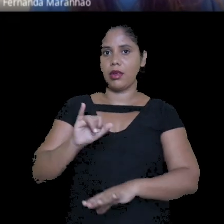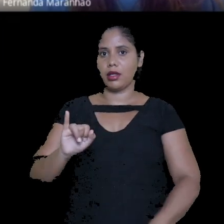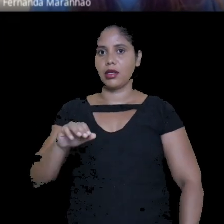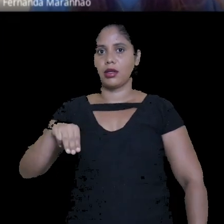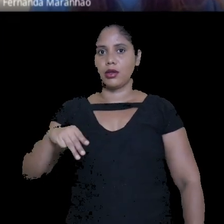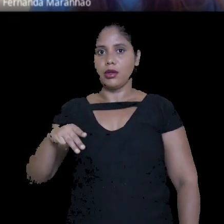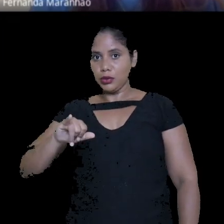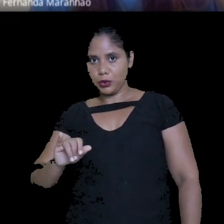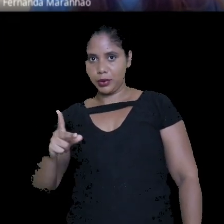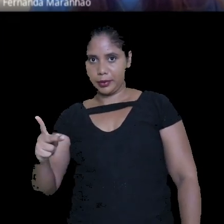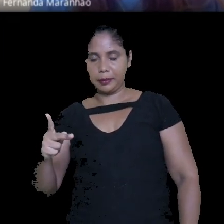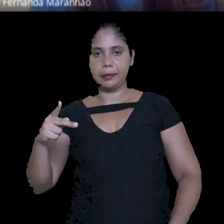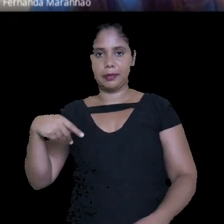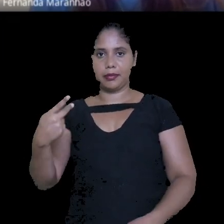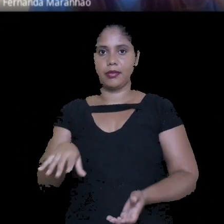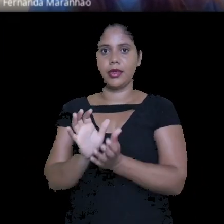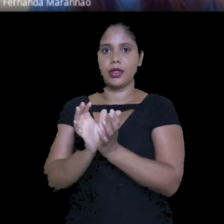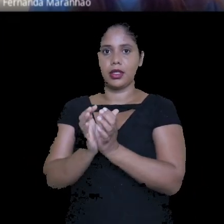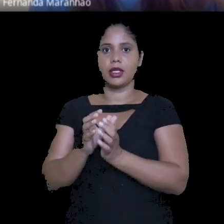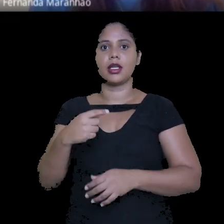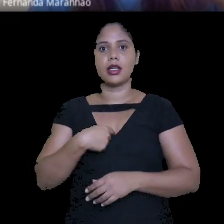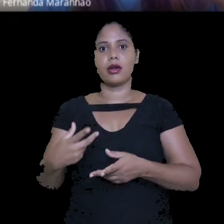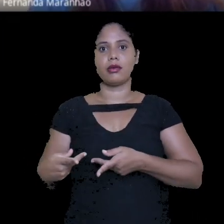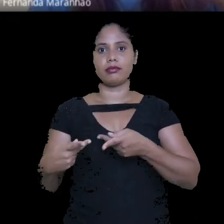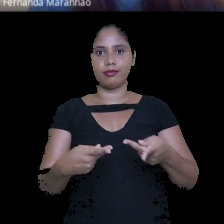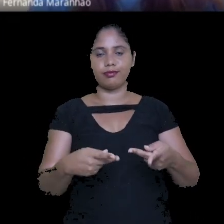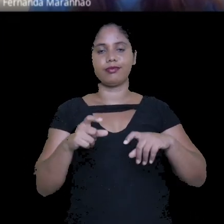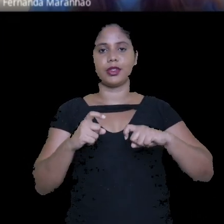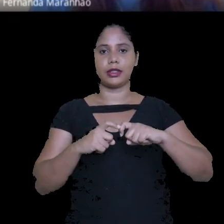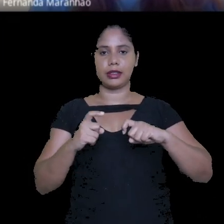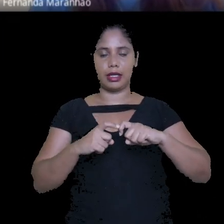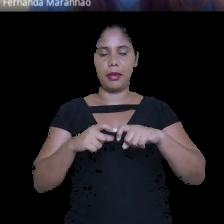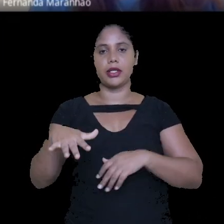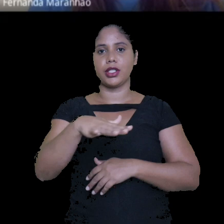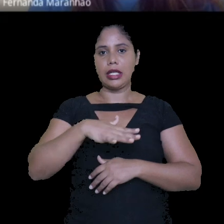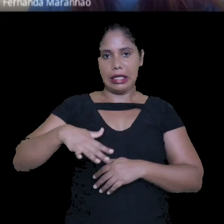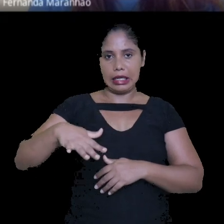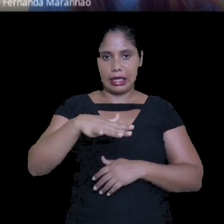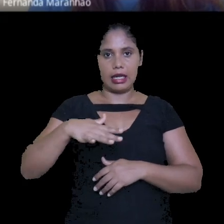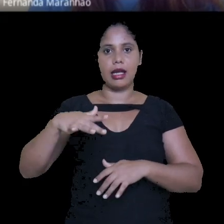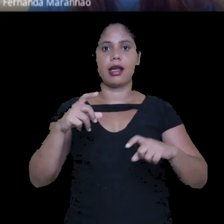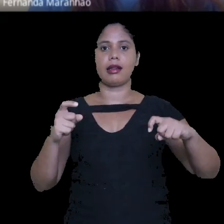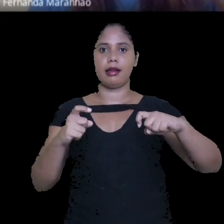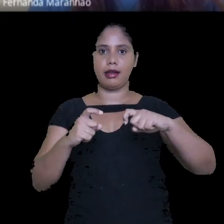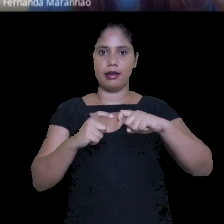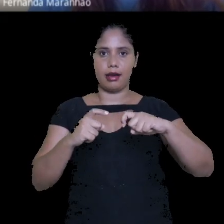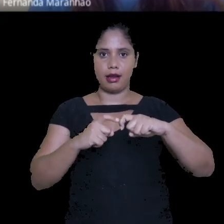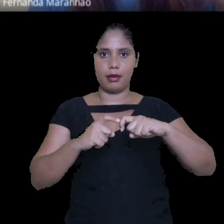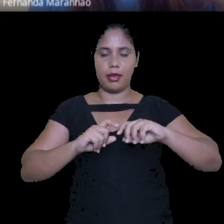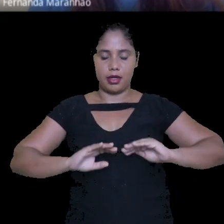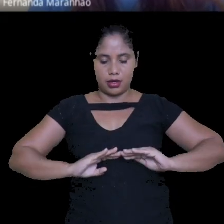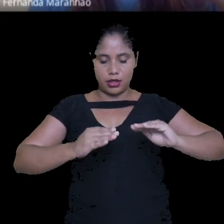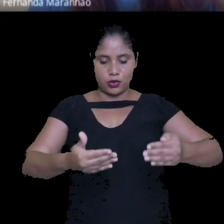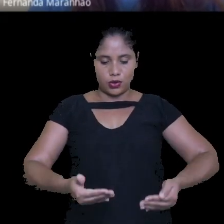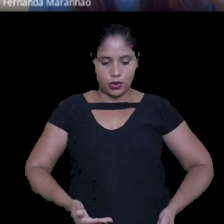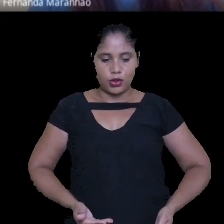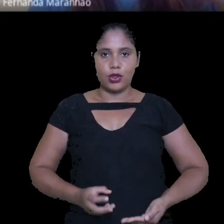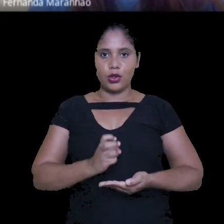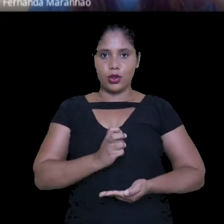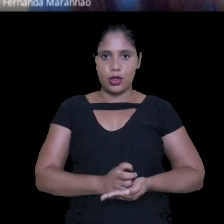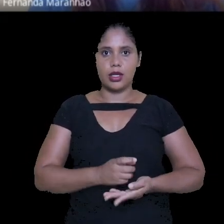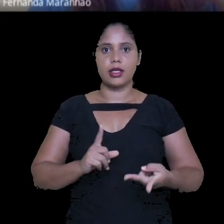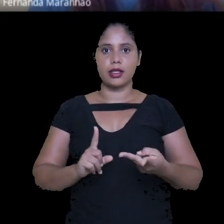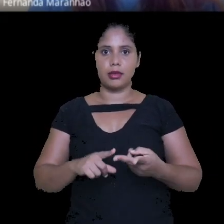fetal e fiz pós-graduação também em medicina fetal pelo CETROS, São Paulo. Possuo o título de ginecologia